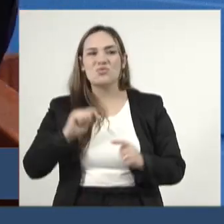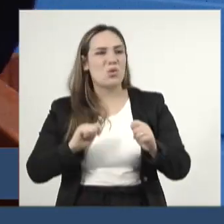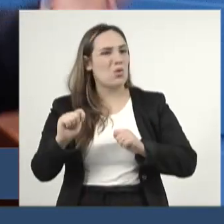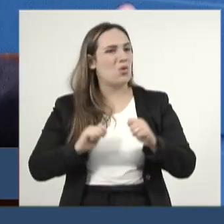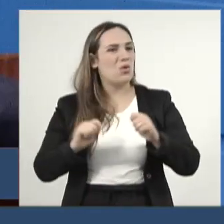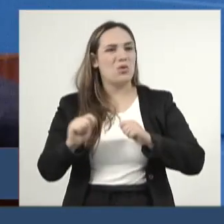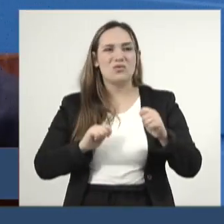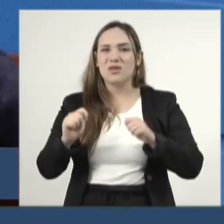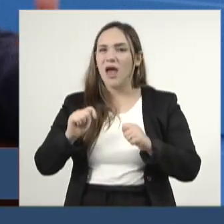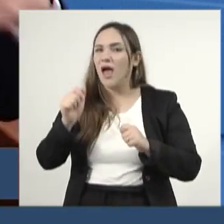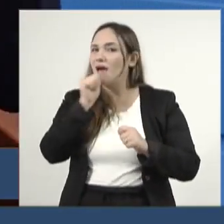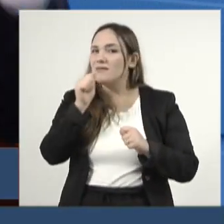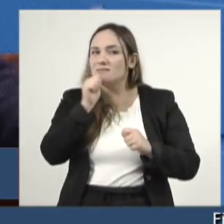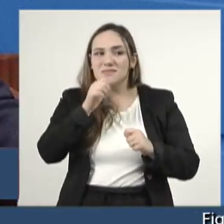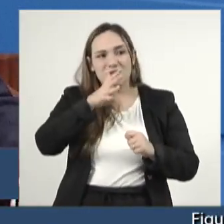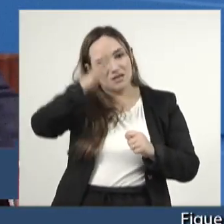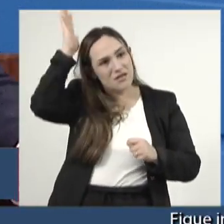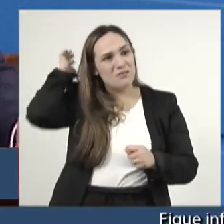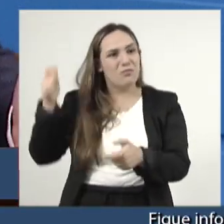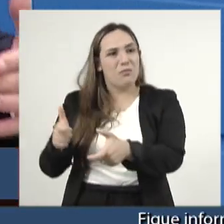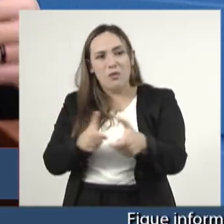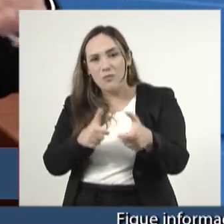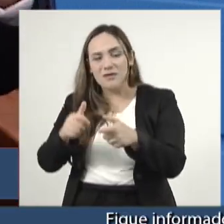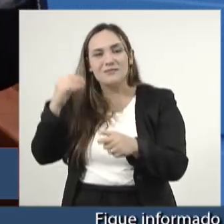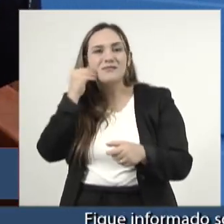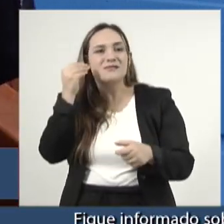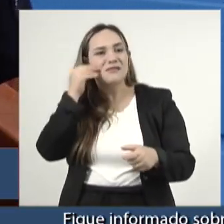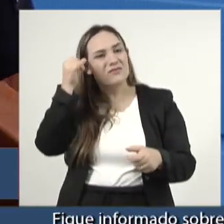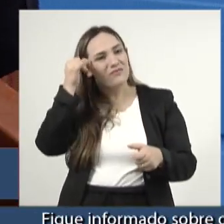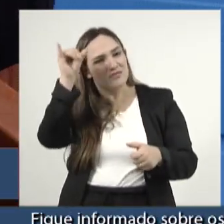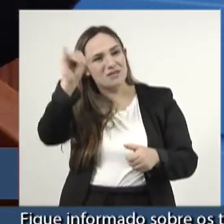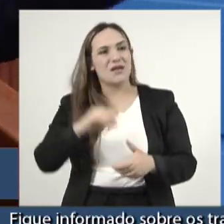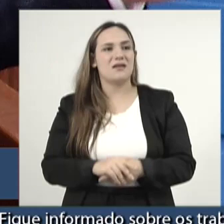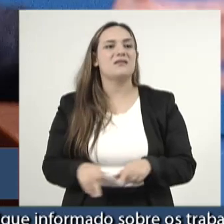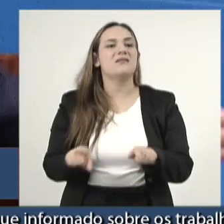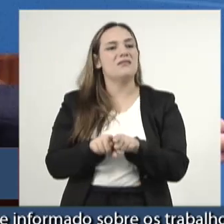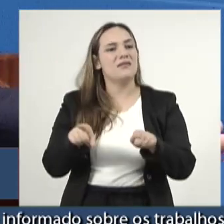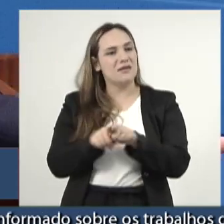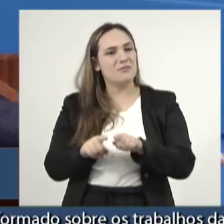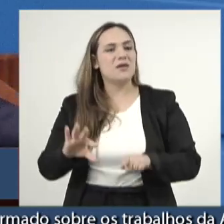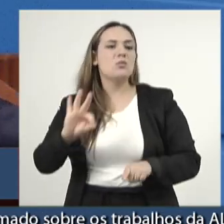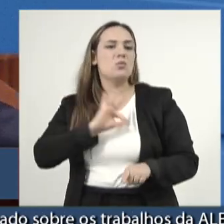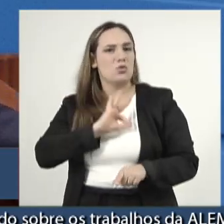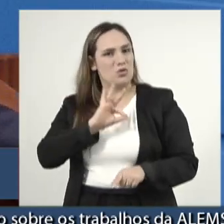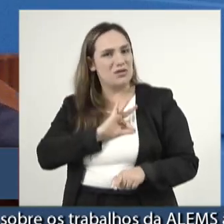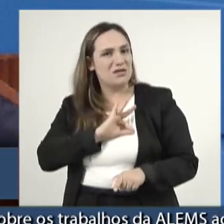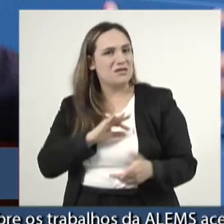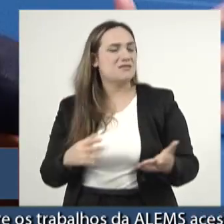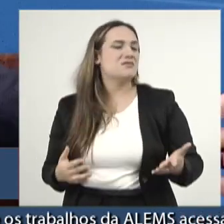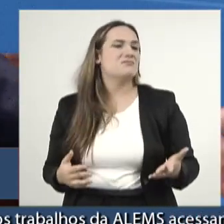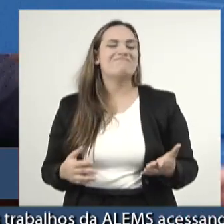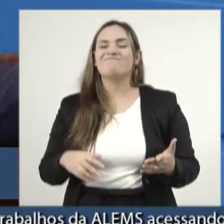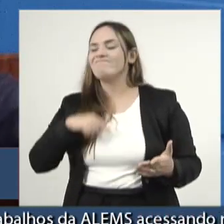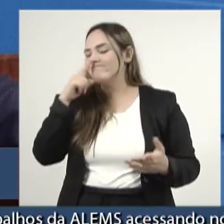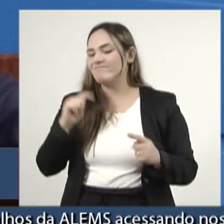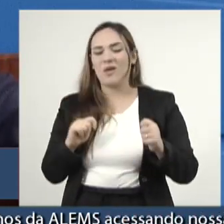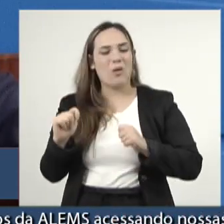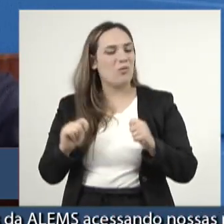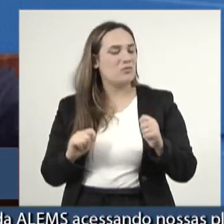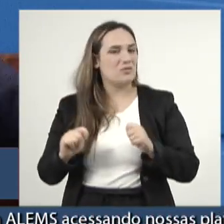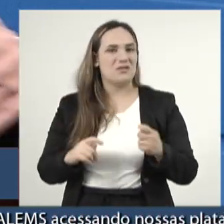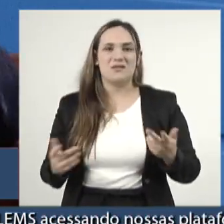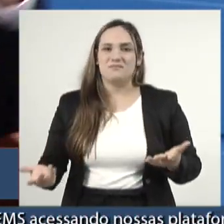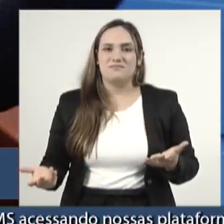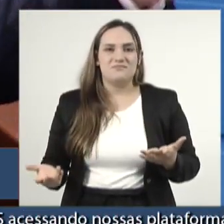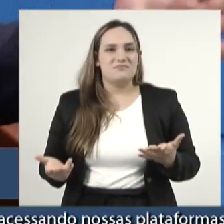das brigadas, dos bombeiros, da Polícia Florestal, foge ao controle